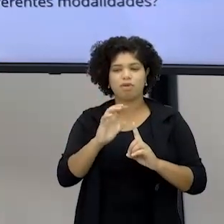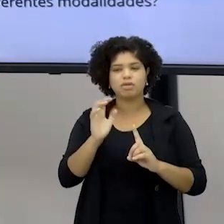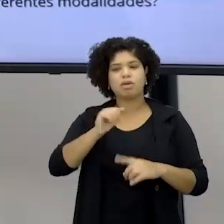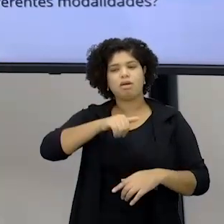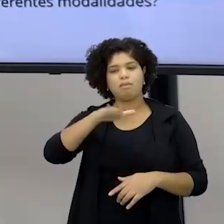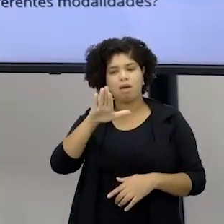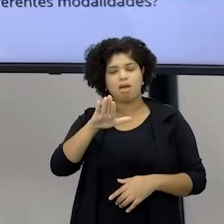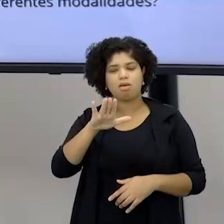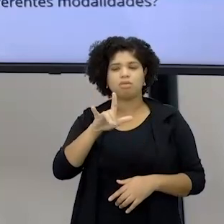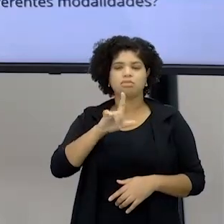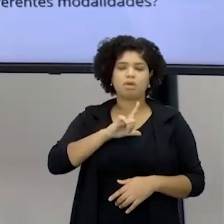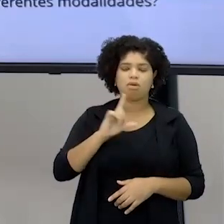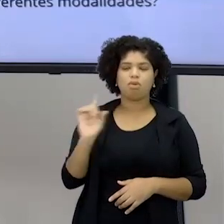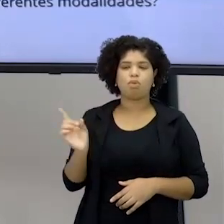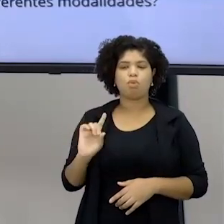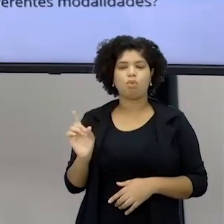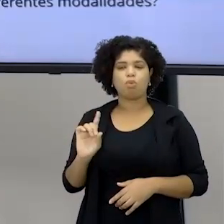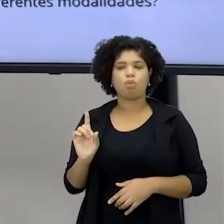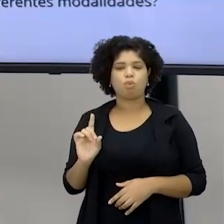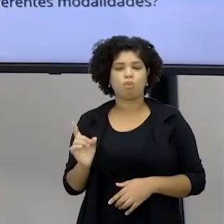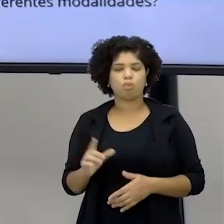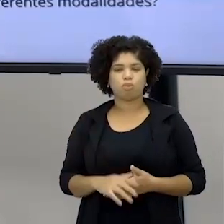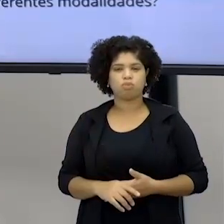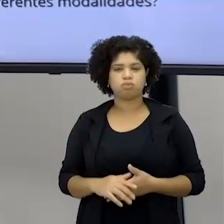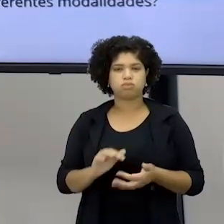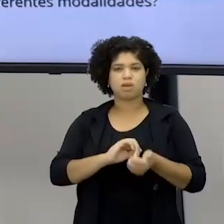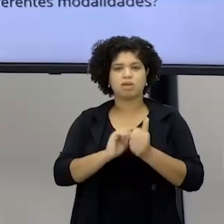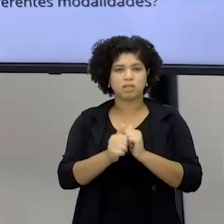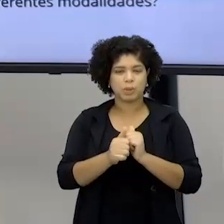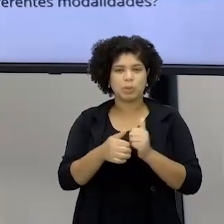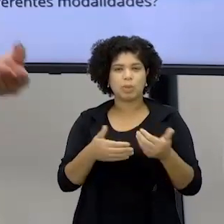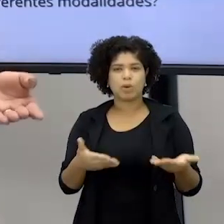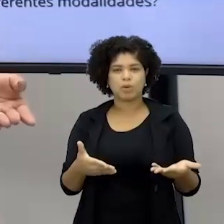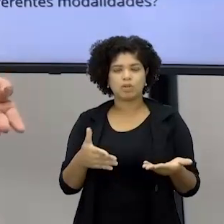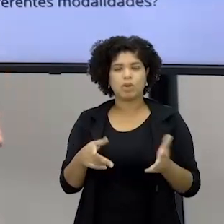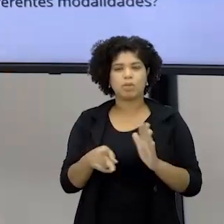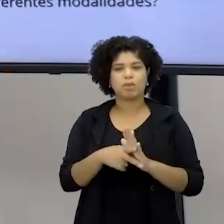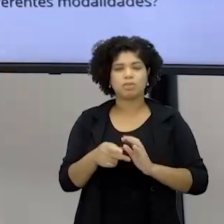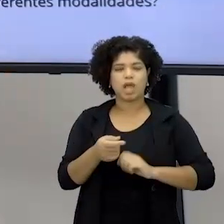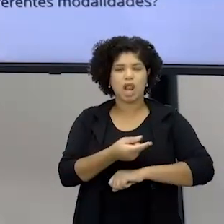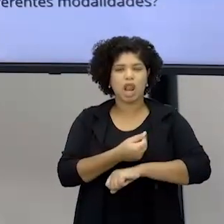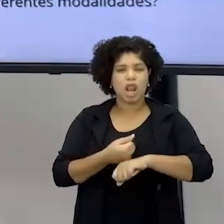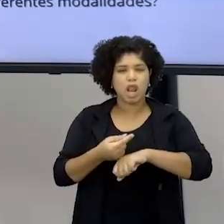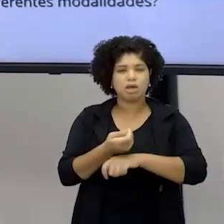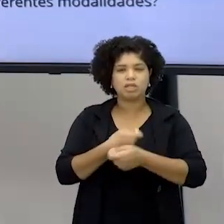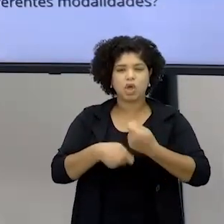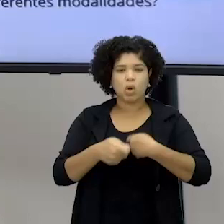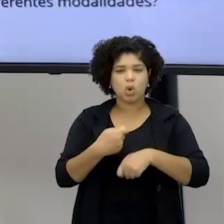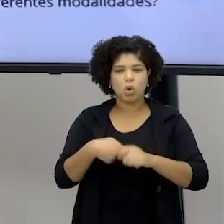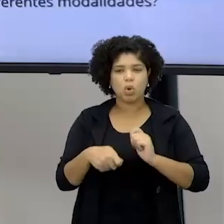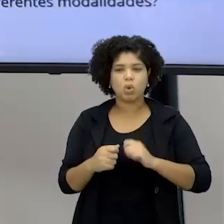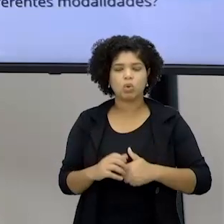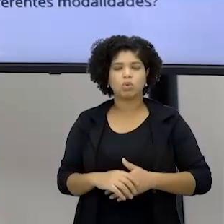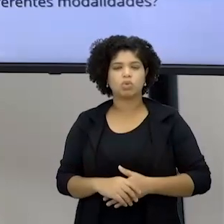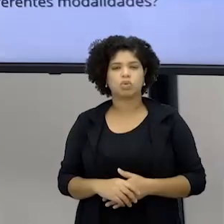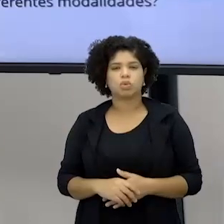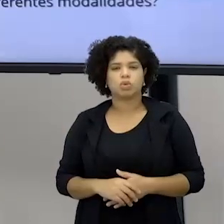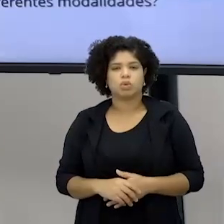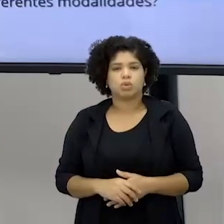não influenciando o esporte por questões econômicas, porque